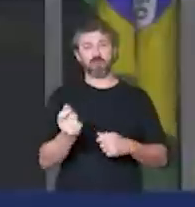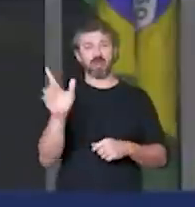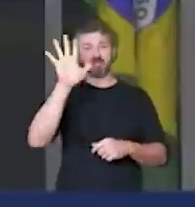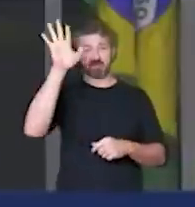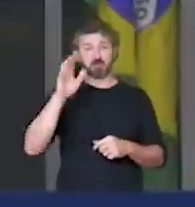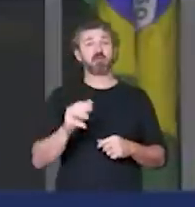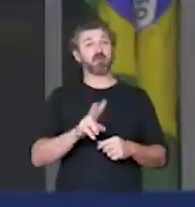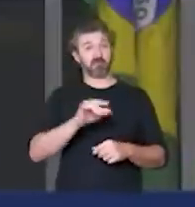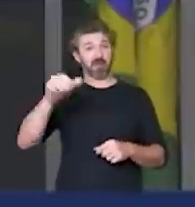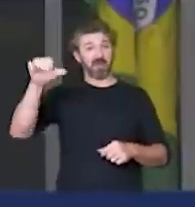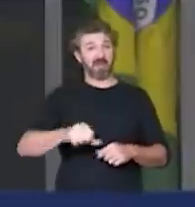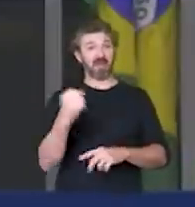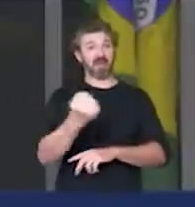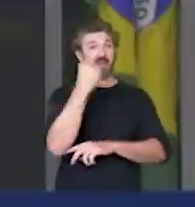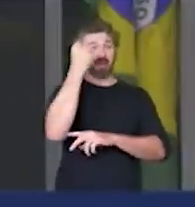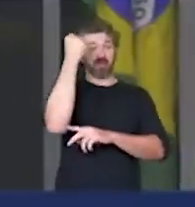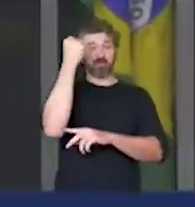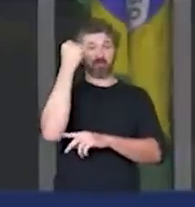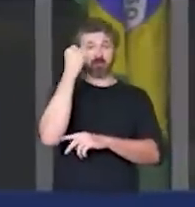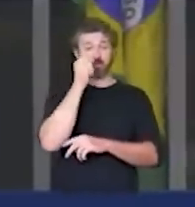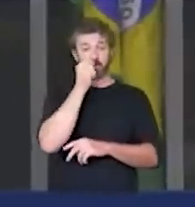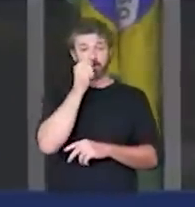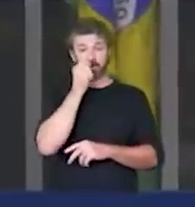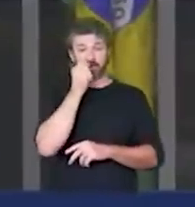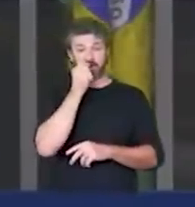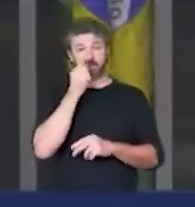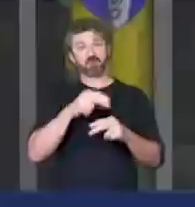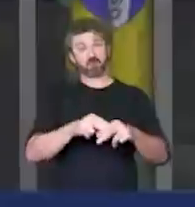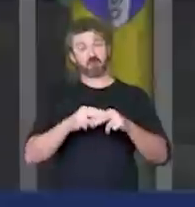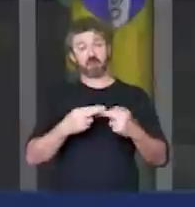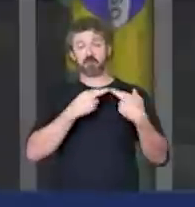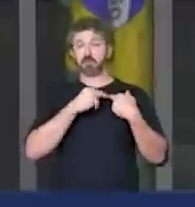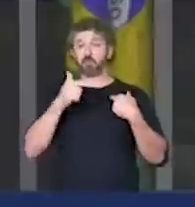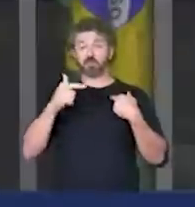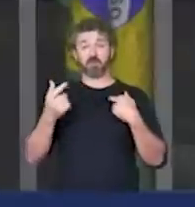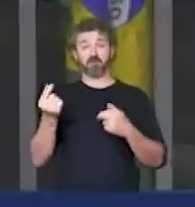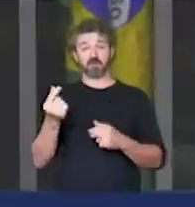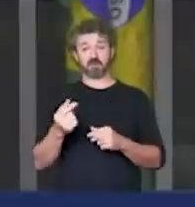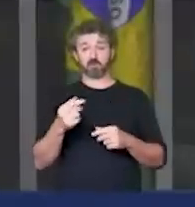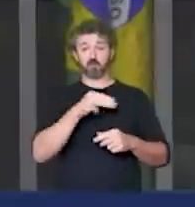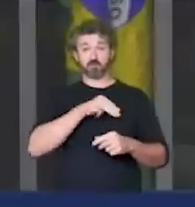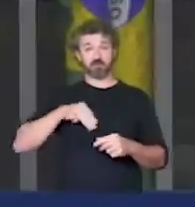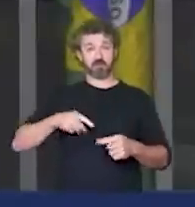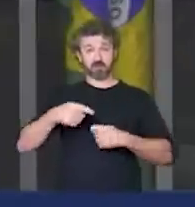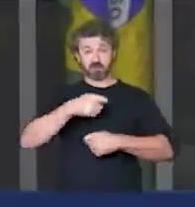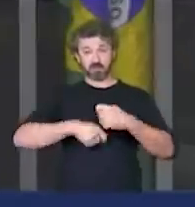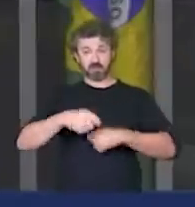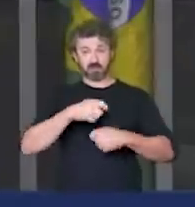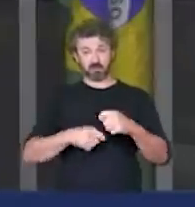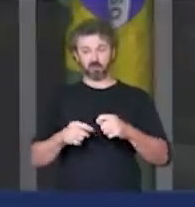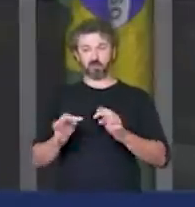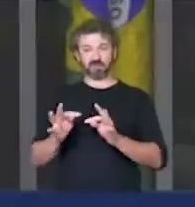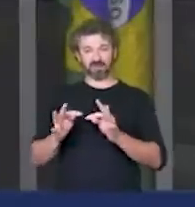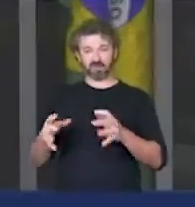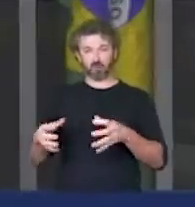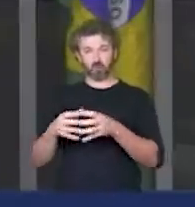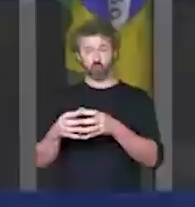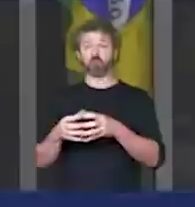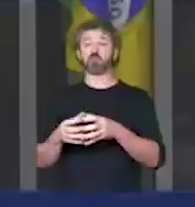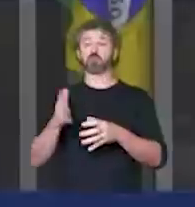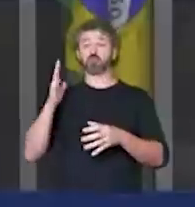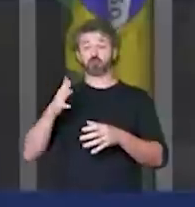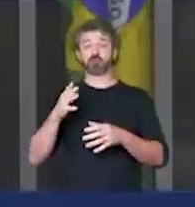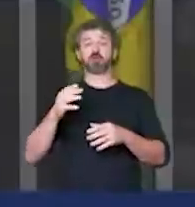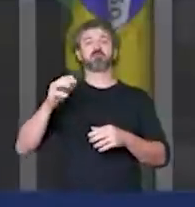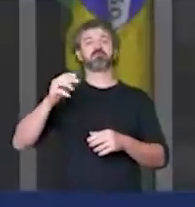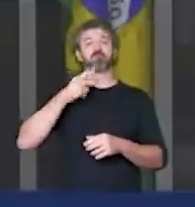isso vai aumentar ainda mais a inflação pela irresponsabilidade fiscal. Ministro da Economia, cujos técnicos haviam